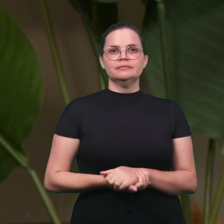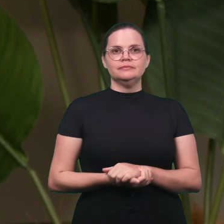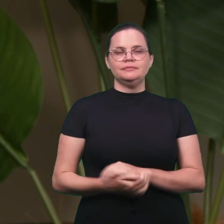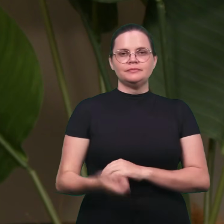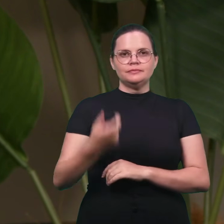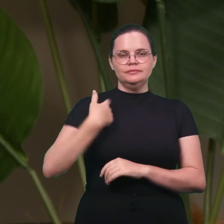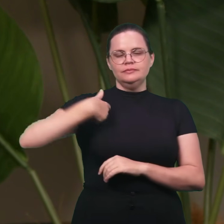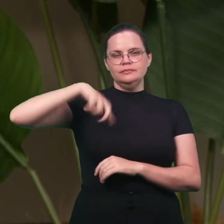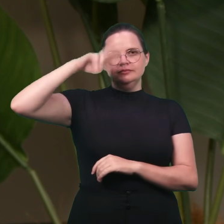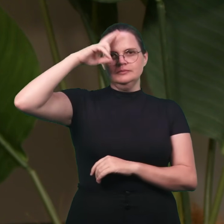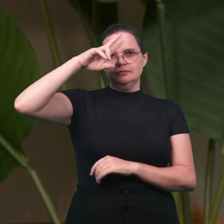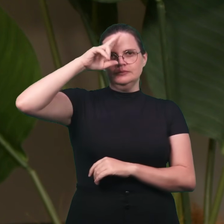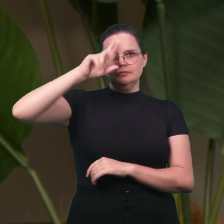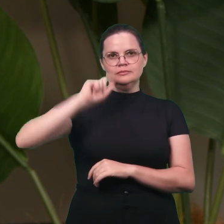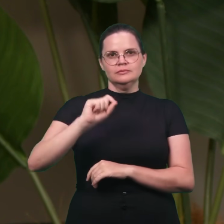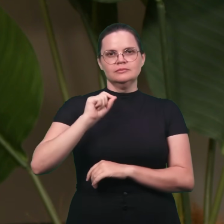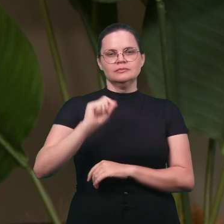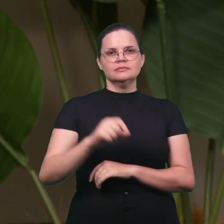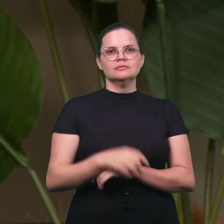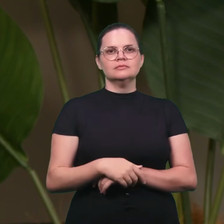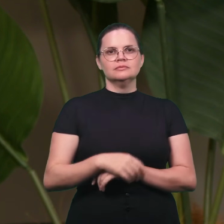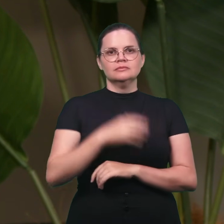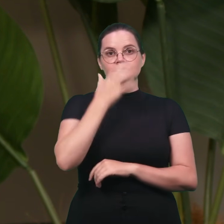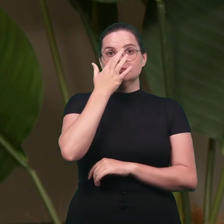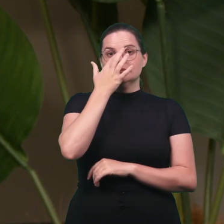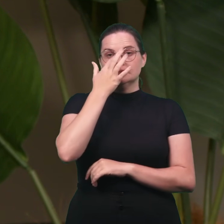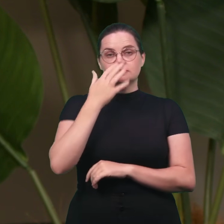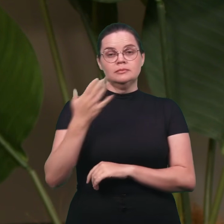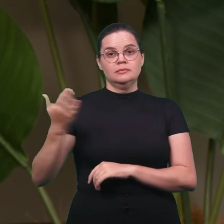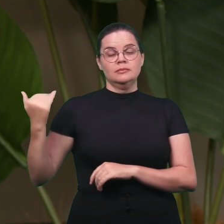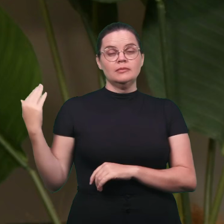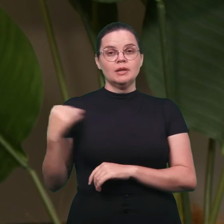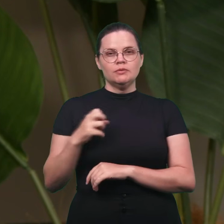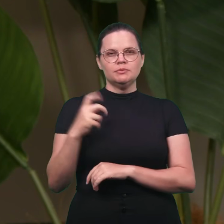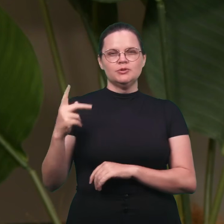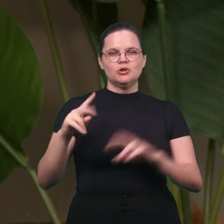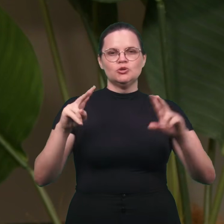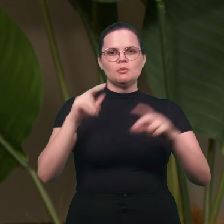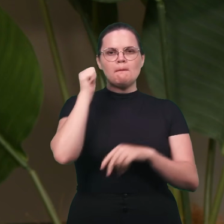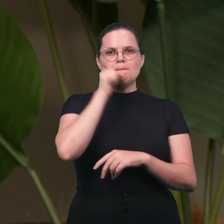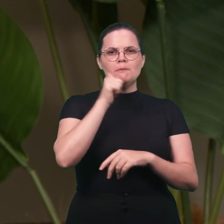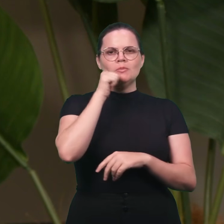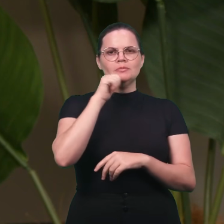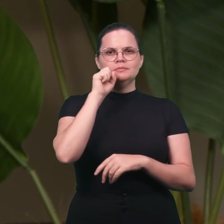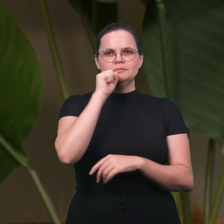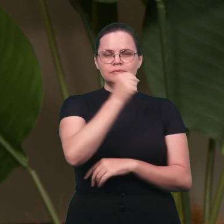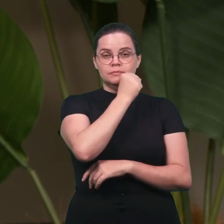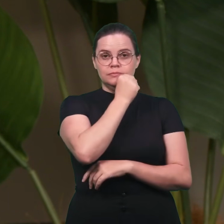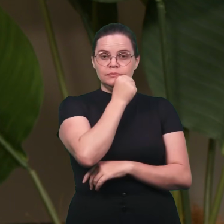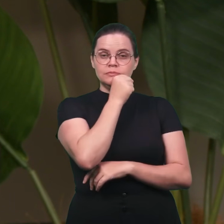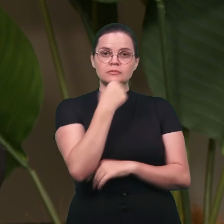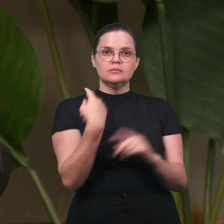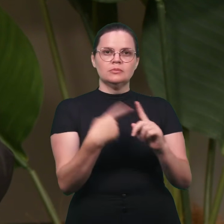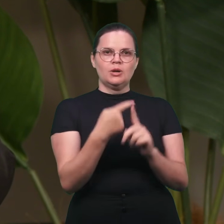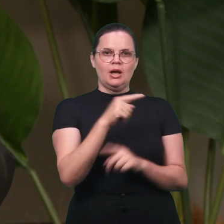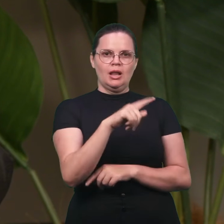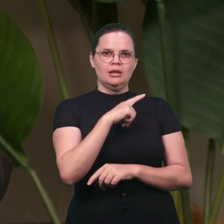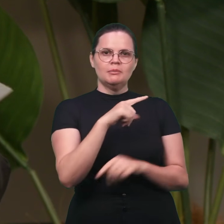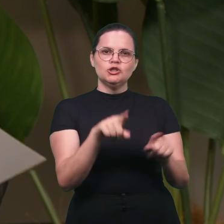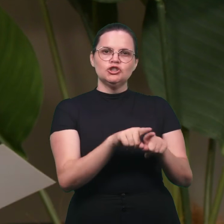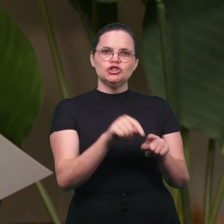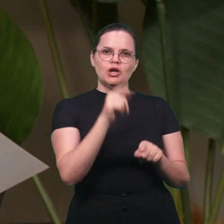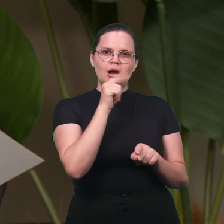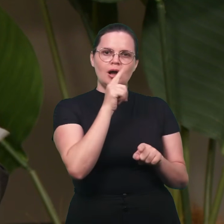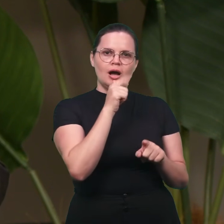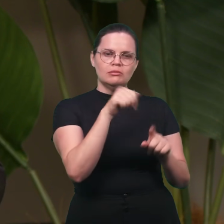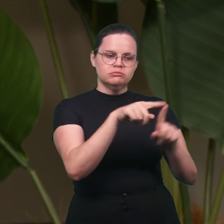aqui, quando foi lido o texto, do episódio da mulher samaritana, porque ela também tinha um